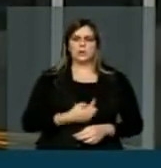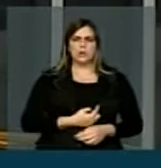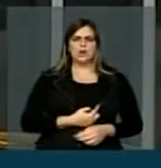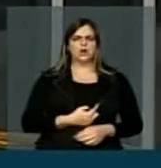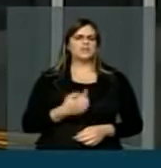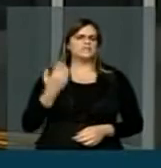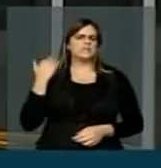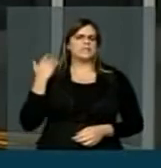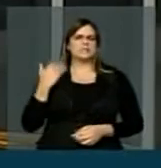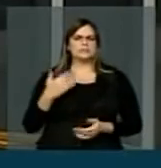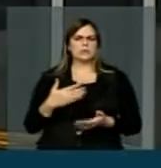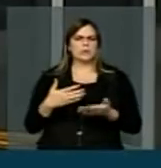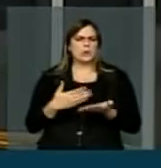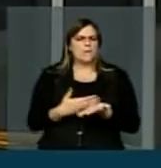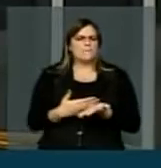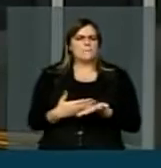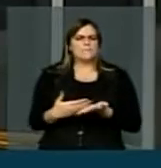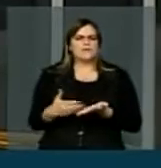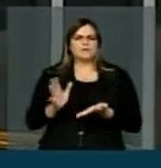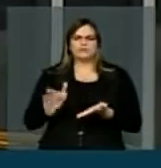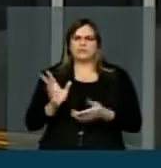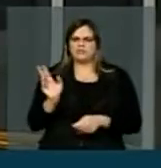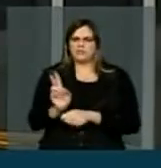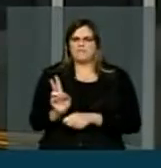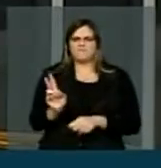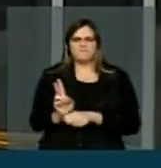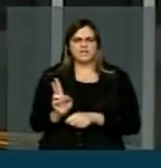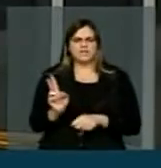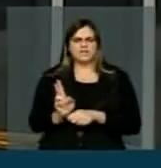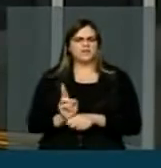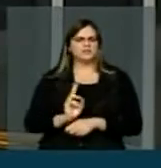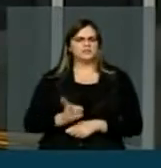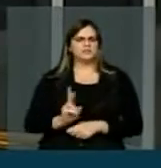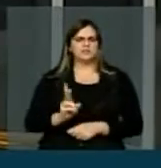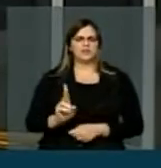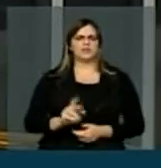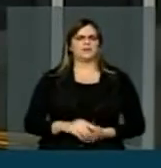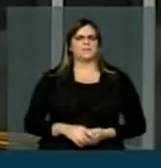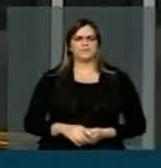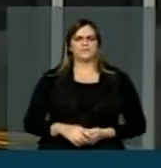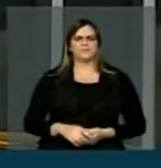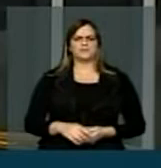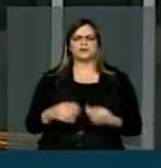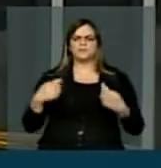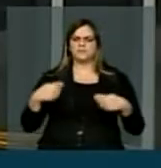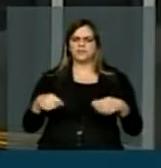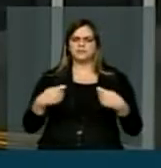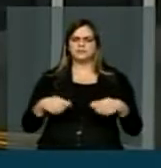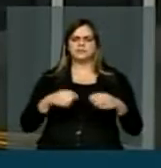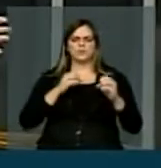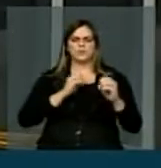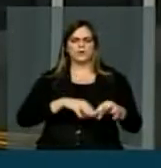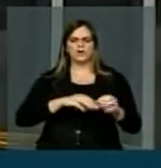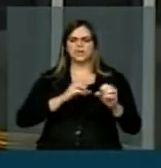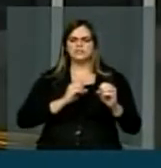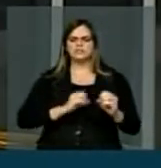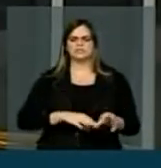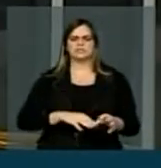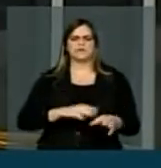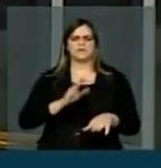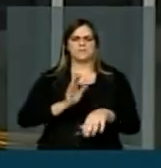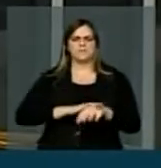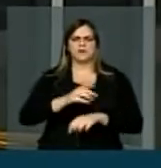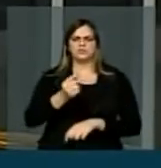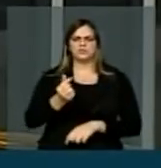primeiros parlamentares a ocupar essa tribuna e defender que a educação fosse contemplada na distribuição